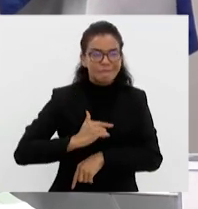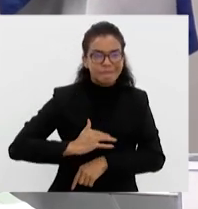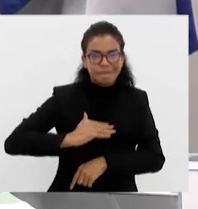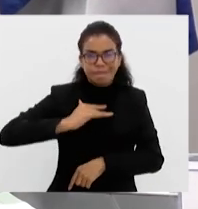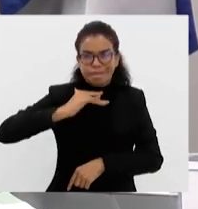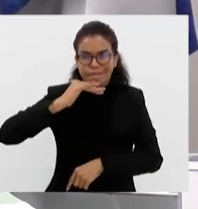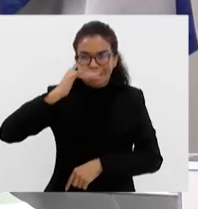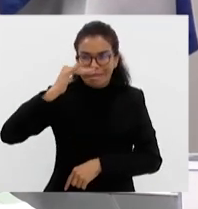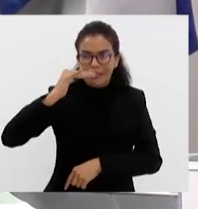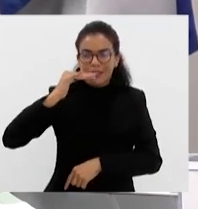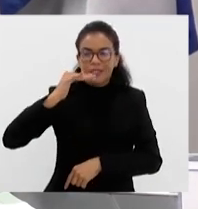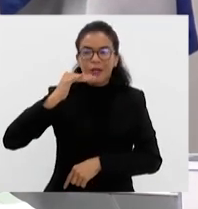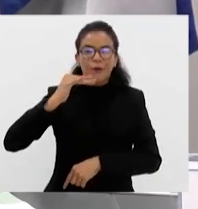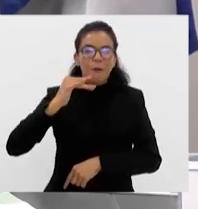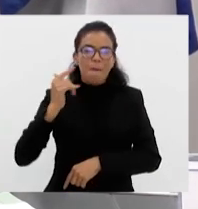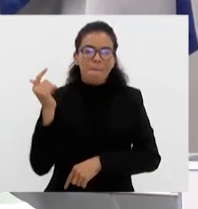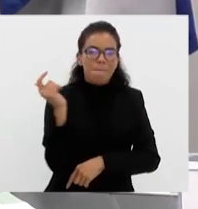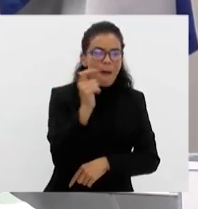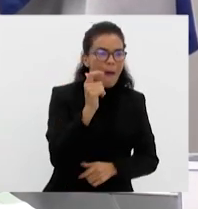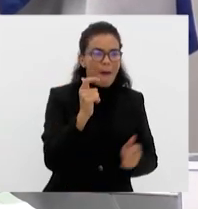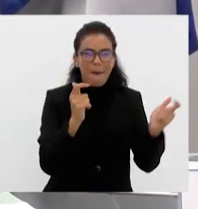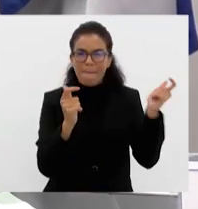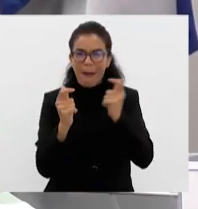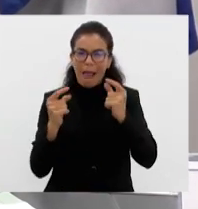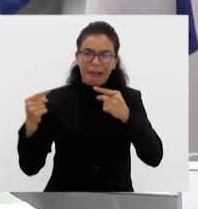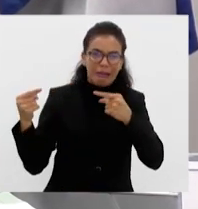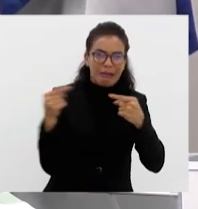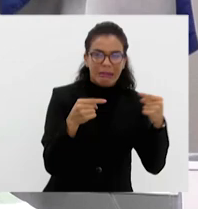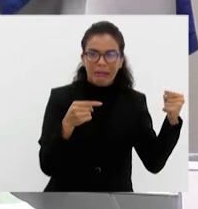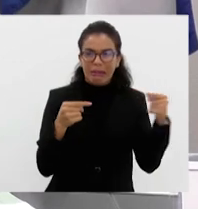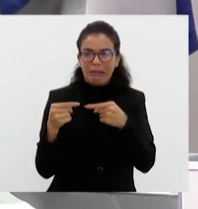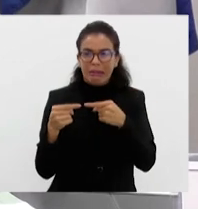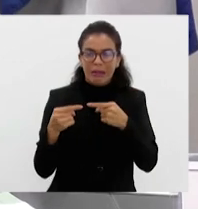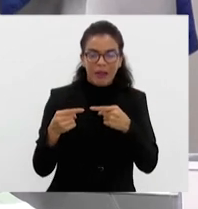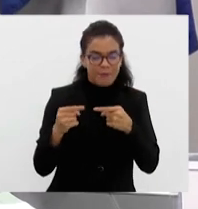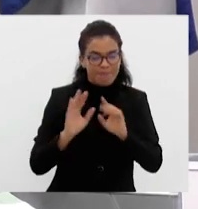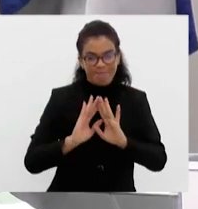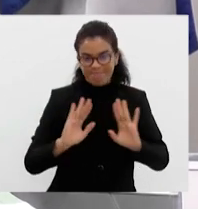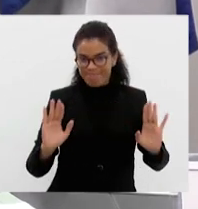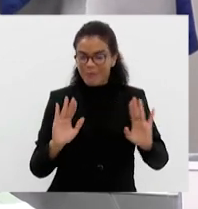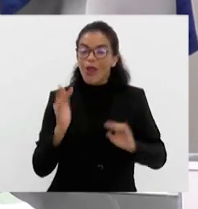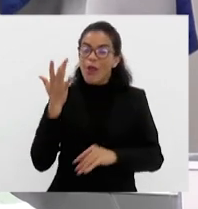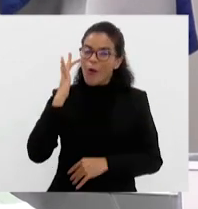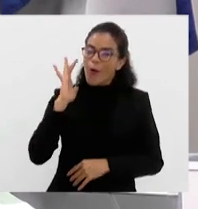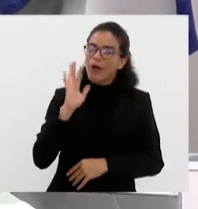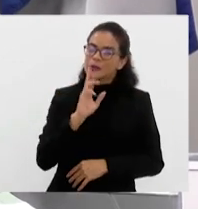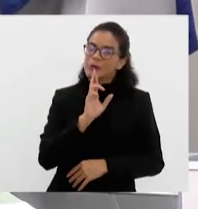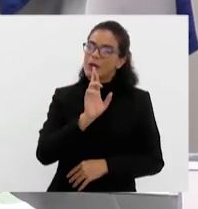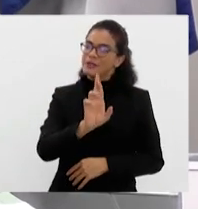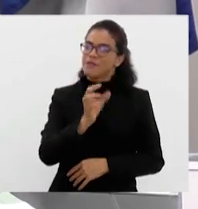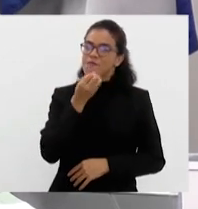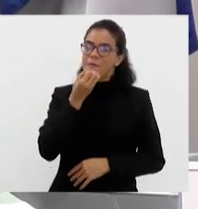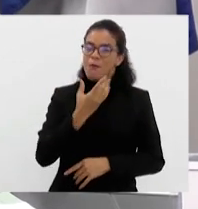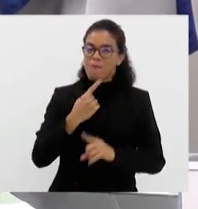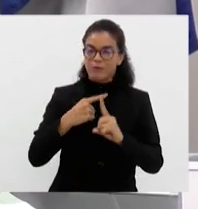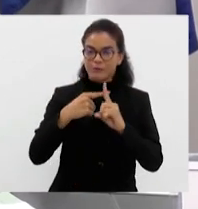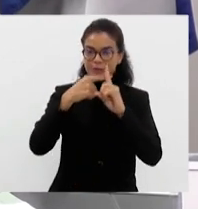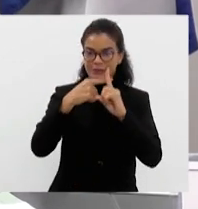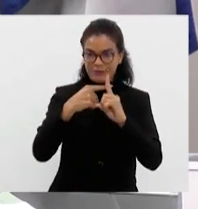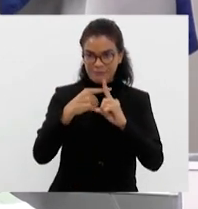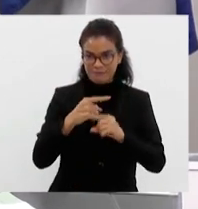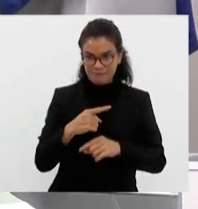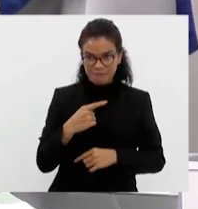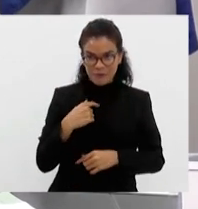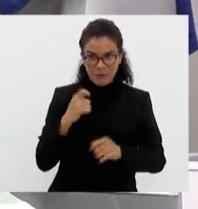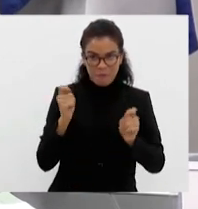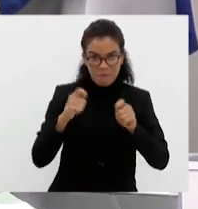nenhum jogando o outro contra a imprensa. Então, entre mortos e feridos, eu acho que o resultado foi positivo. Vossa Excelência, me